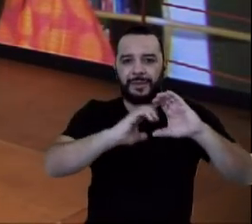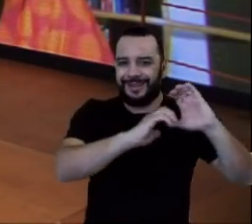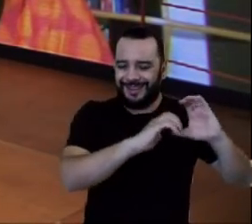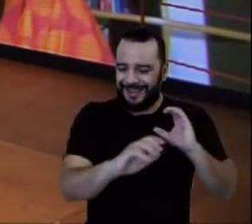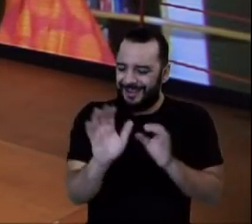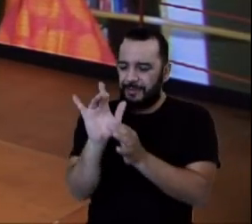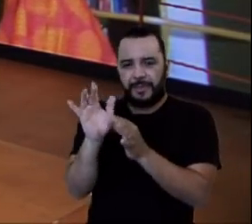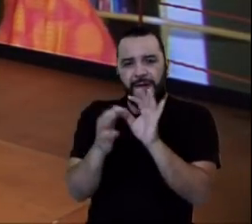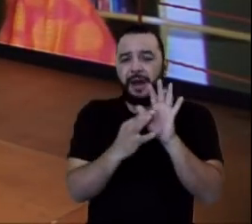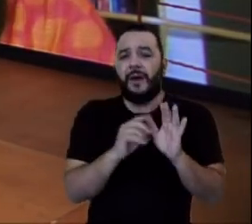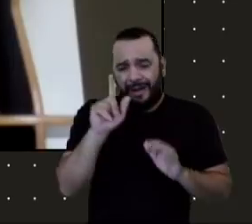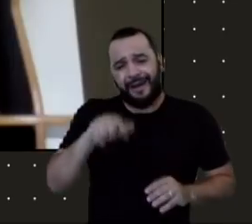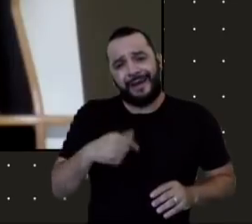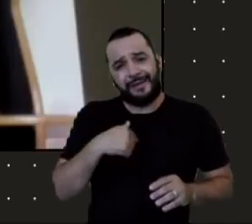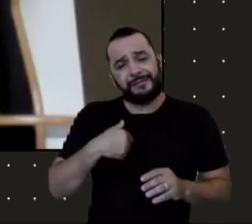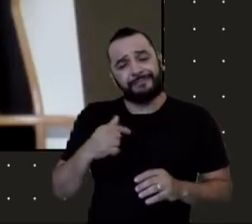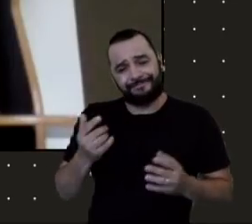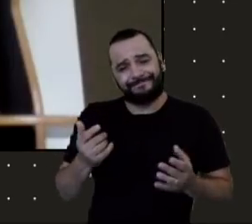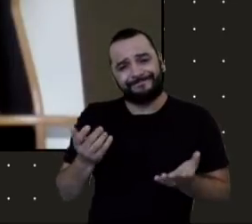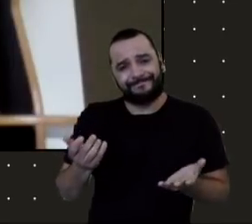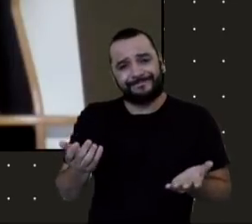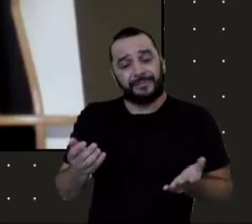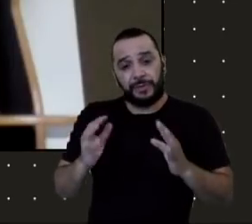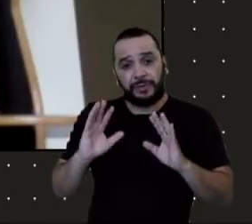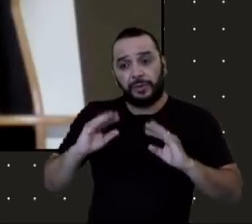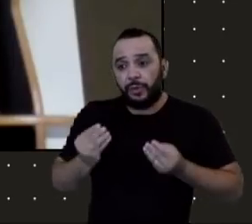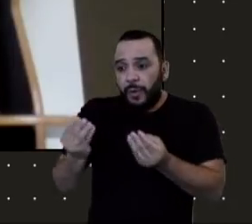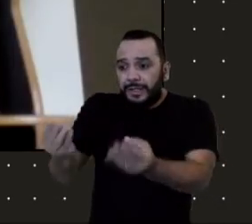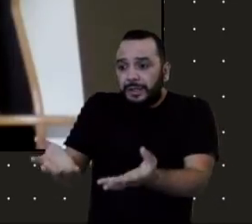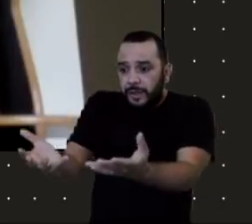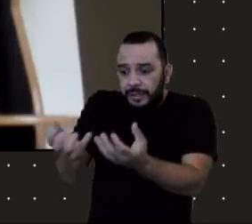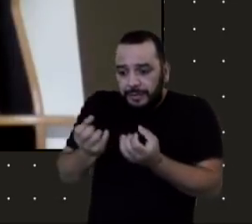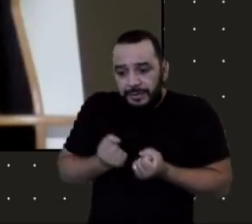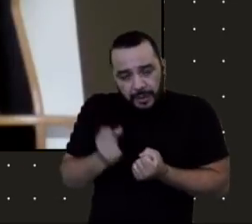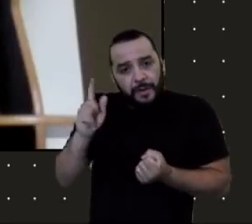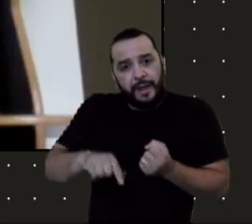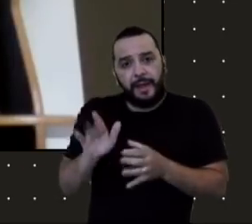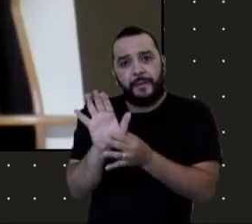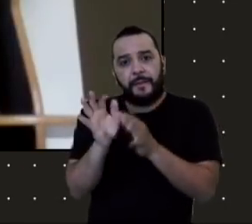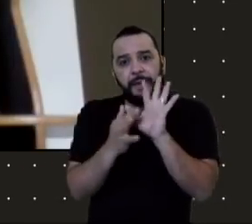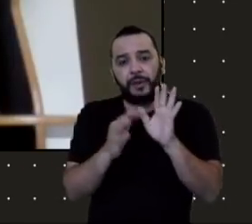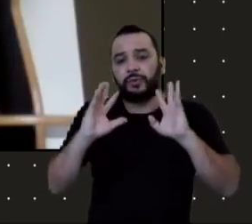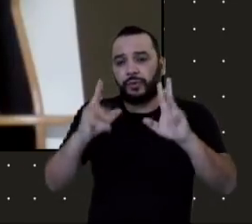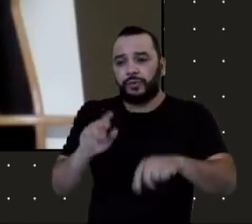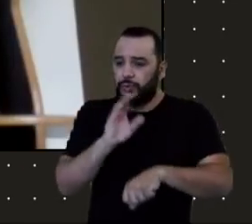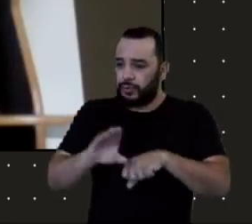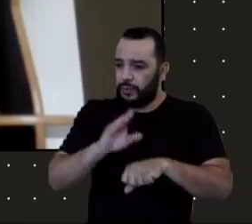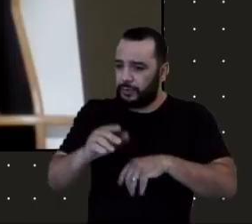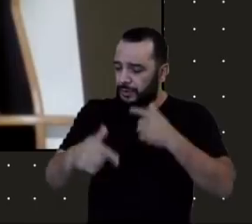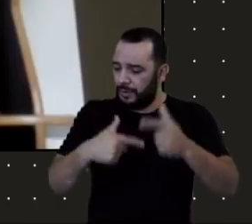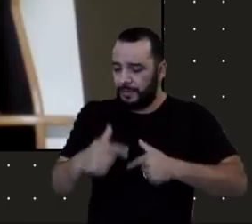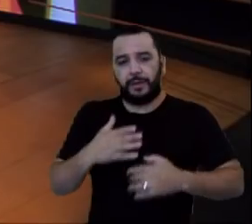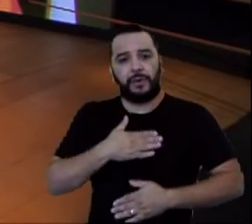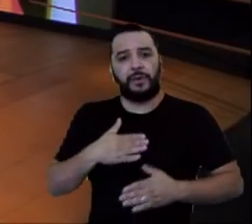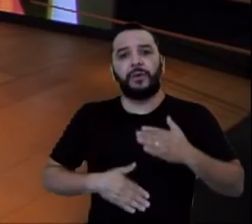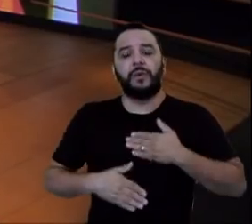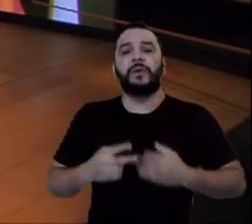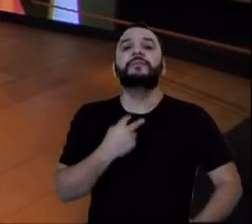corpo, e como a gente tem que estar conectado com a terra, e das mãos, como a gente pode subir aos céus, né,